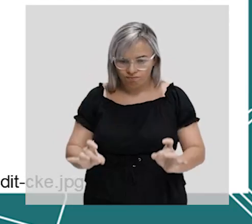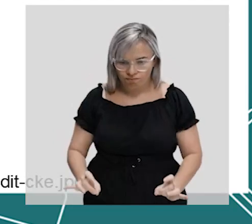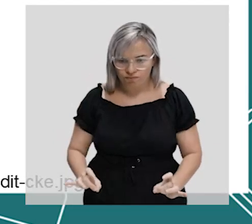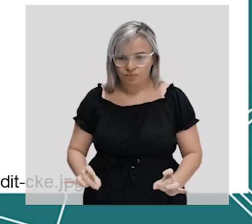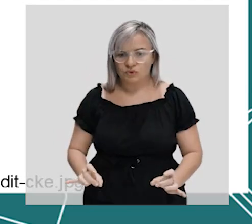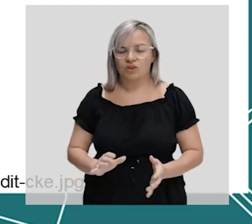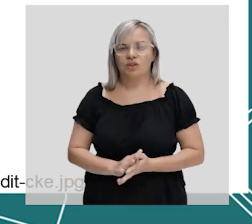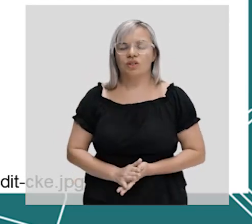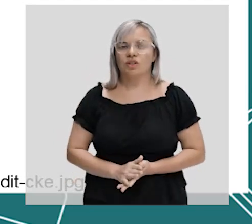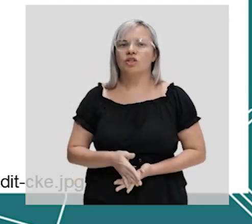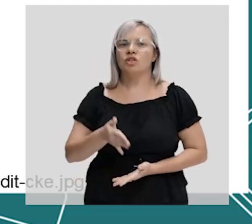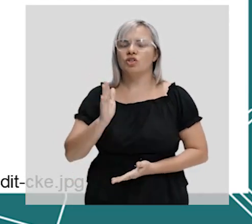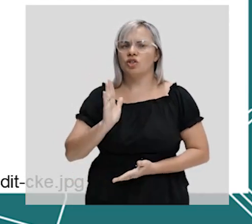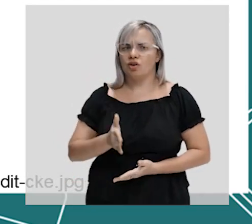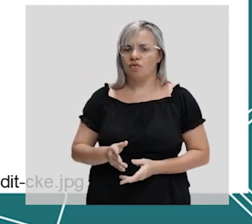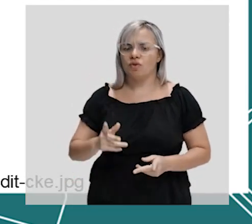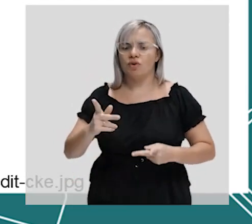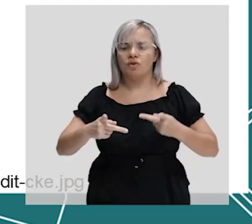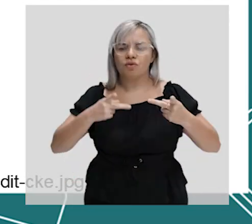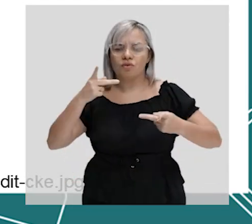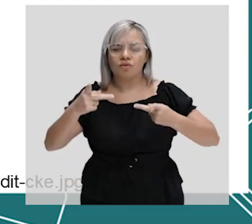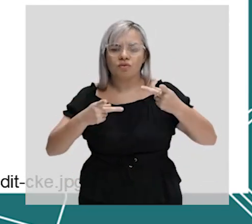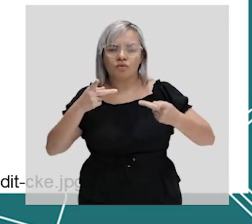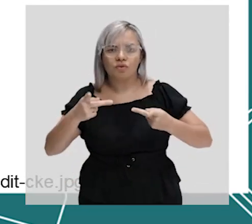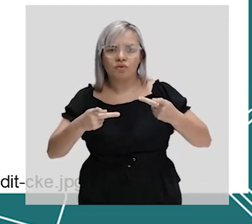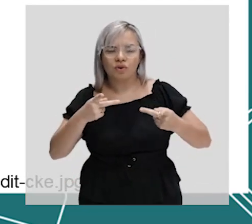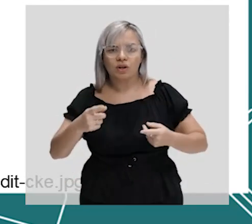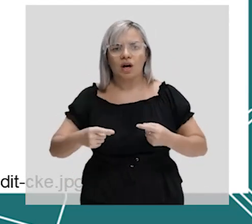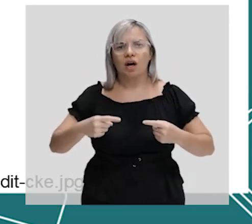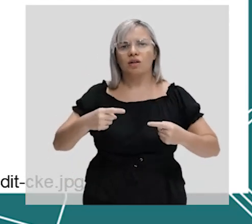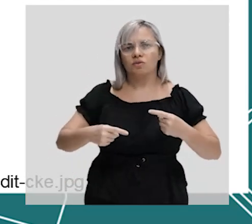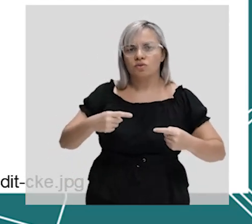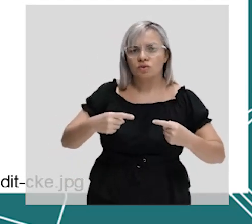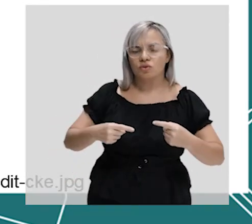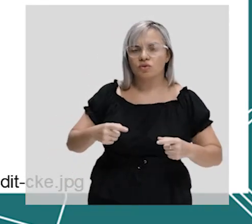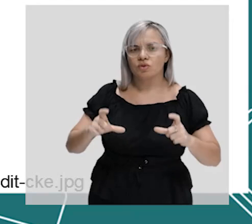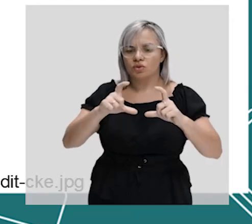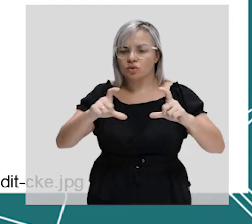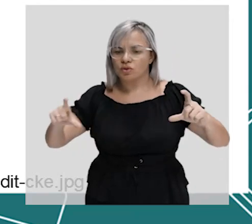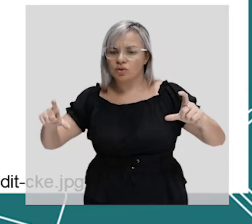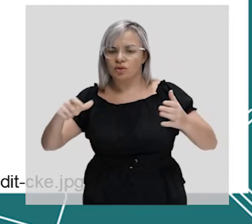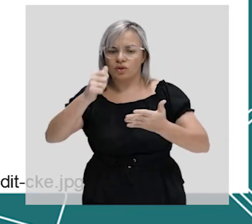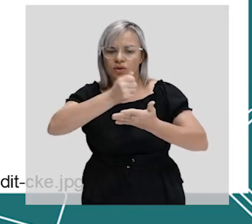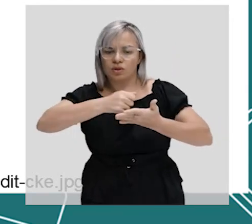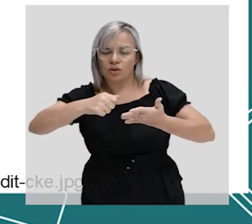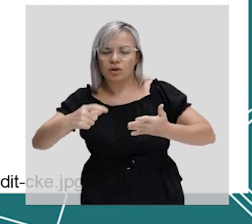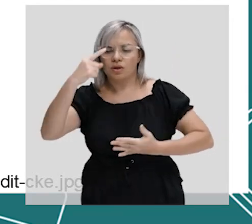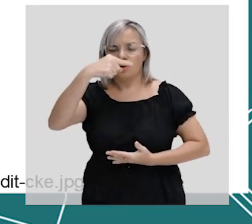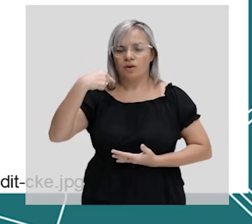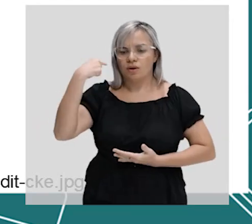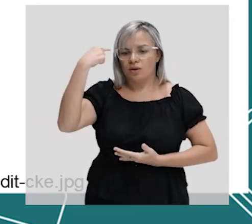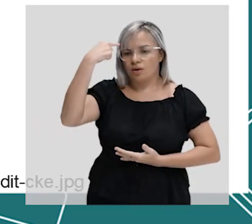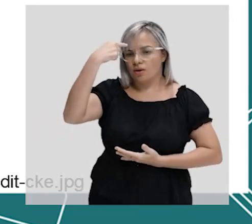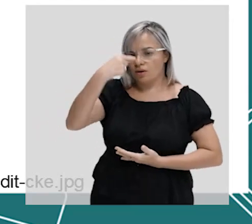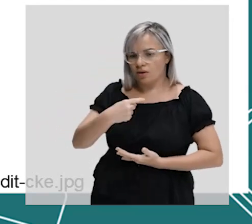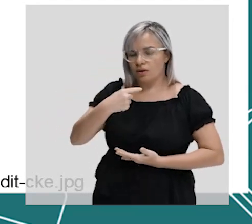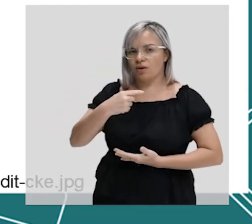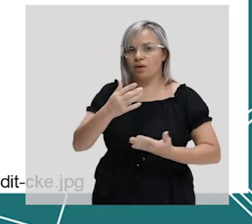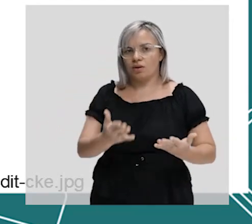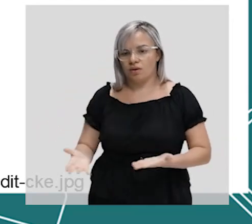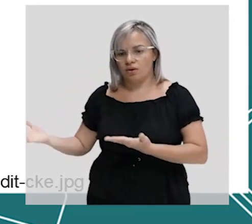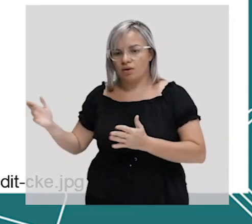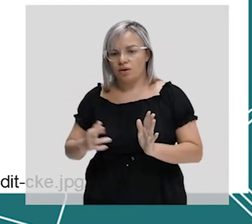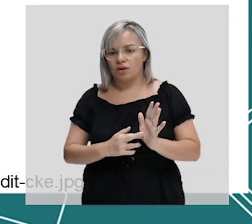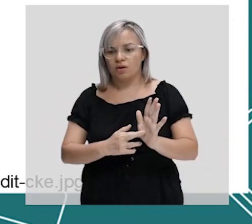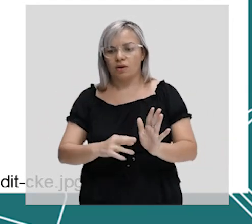que já foi mencionado em um discurso anterior. Na língua espanhola, eles são representados por el,